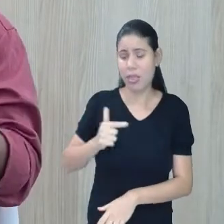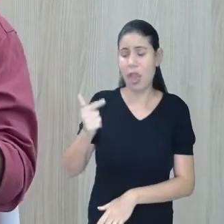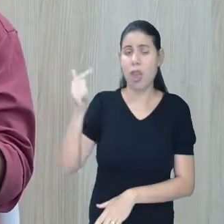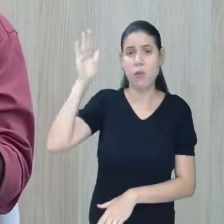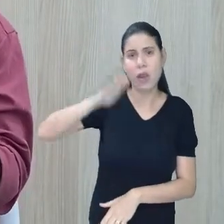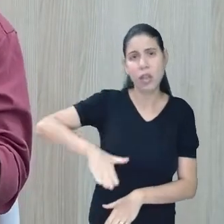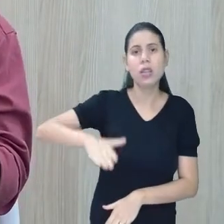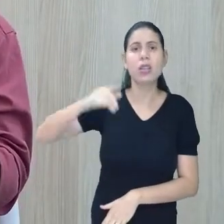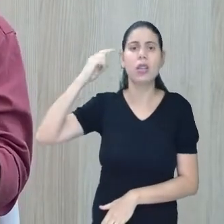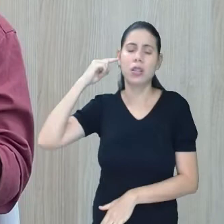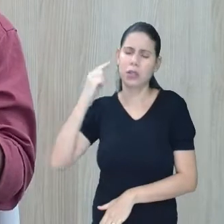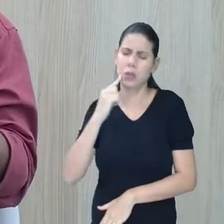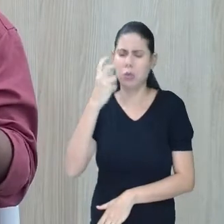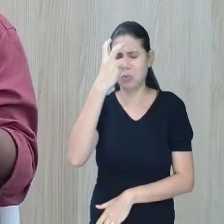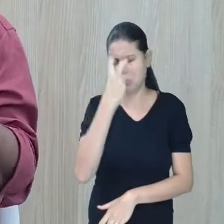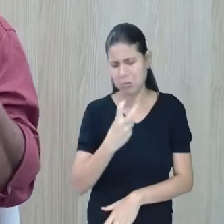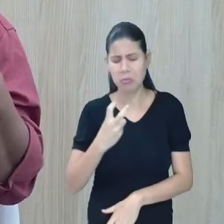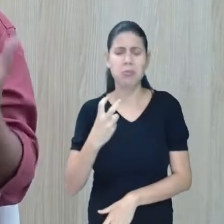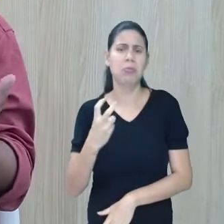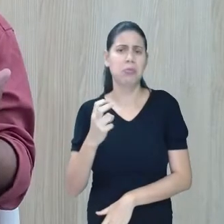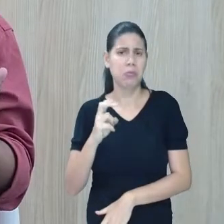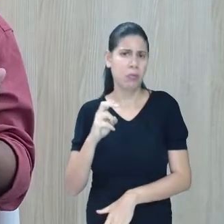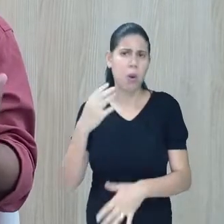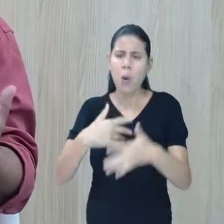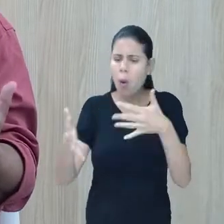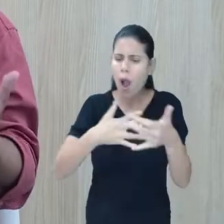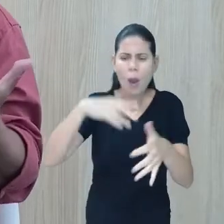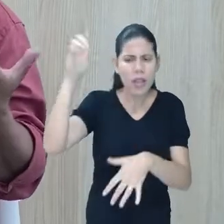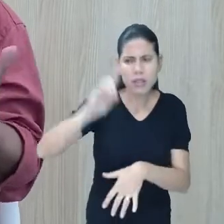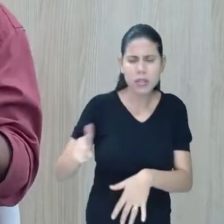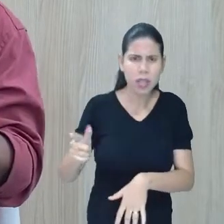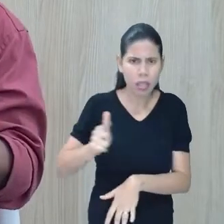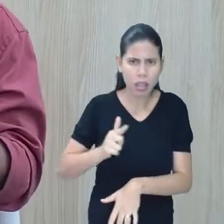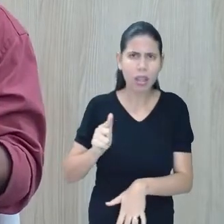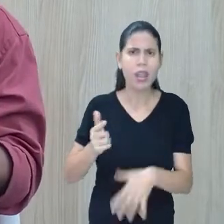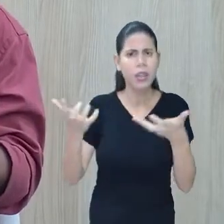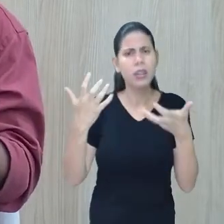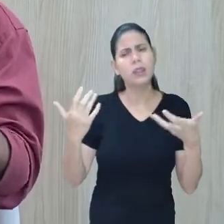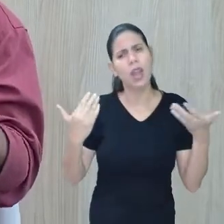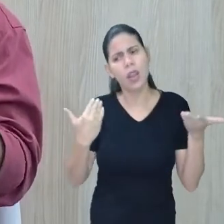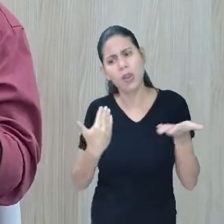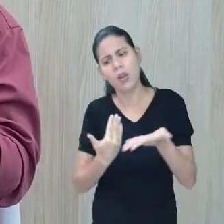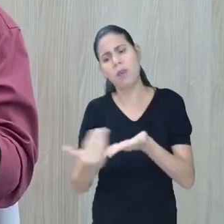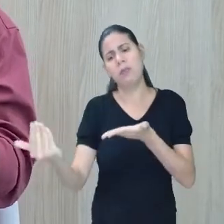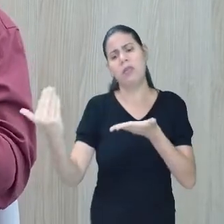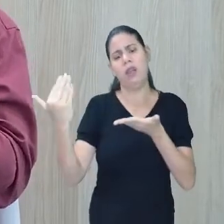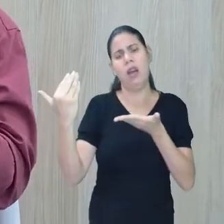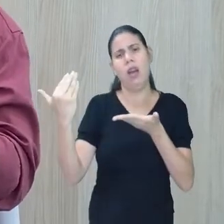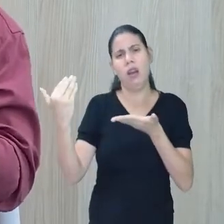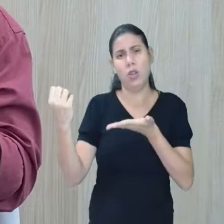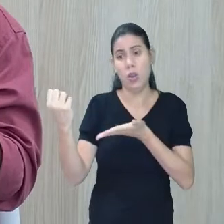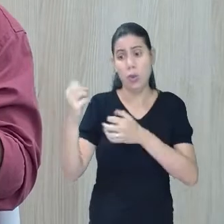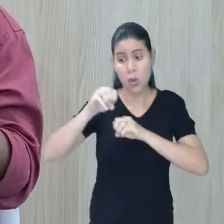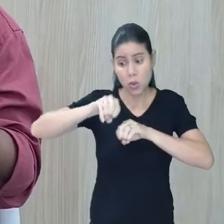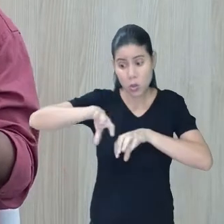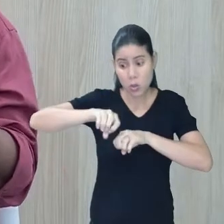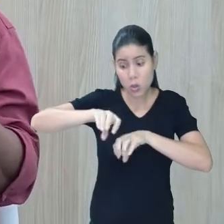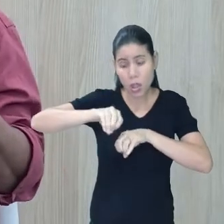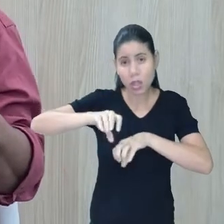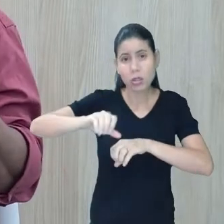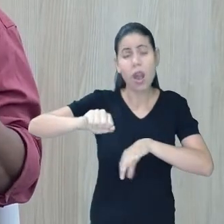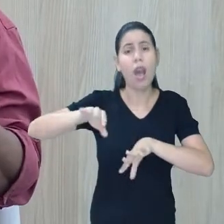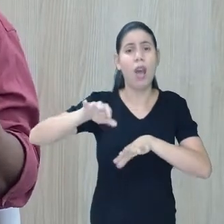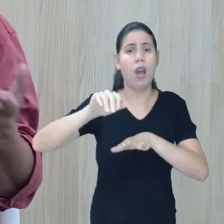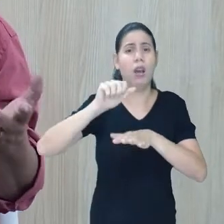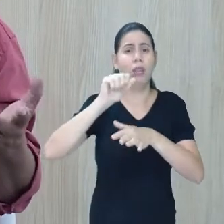criança com deficiência visual, qualquer tipo de deficiência que queira começar um processo de educação básica,